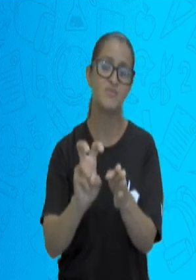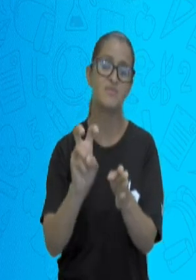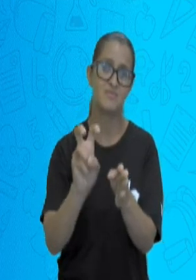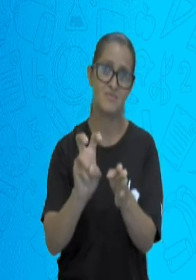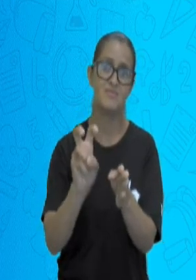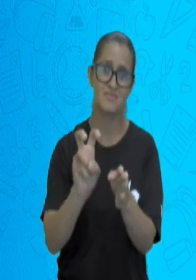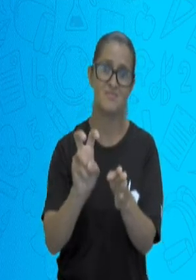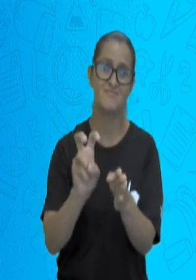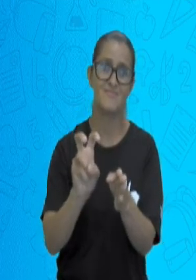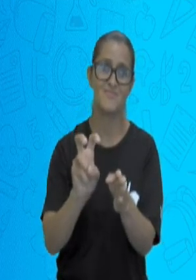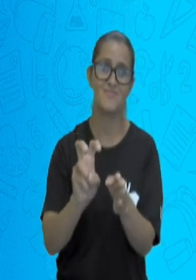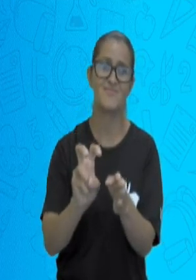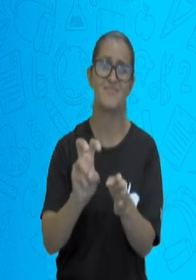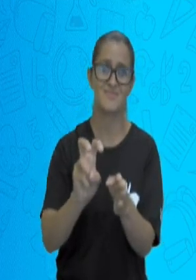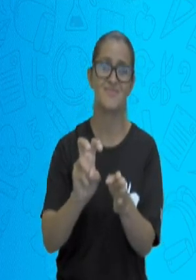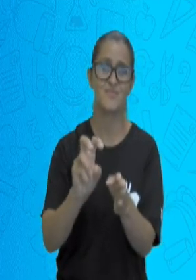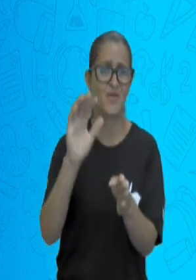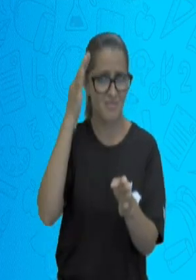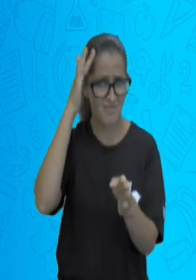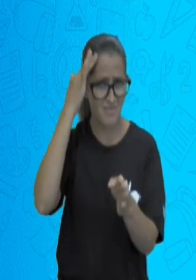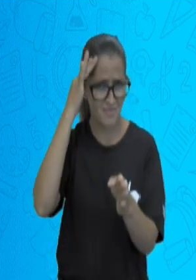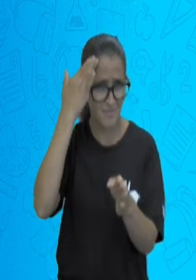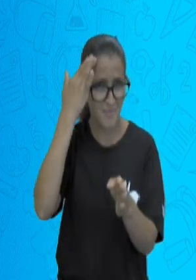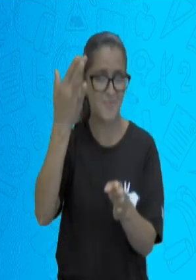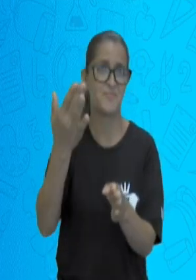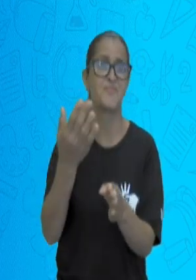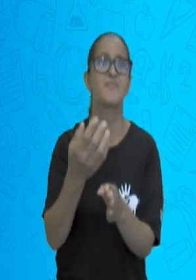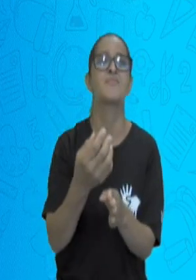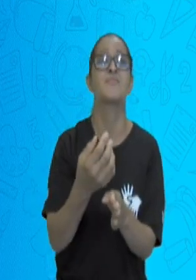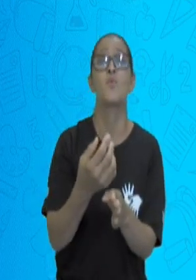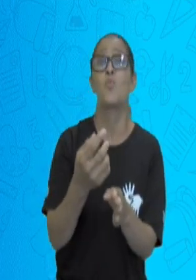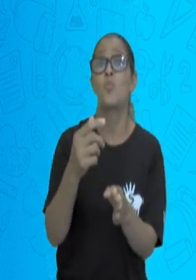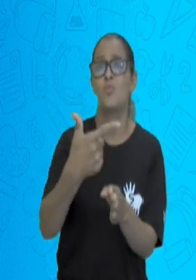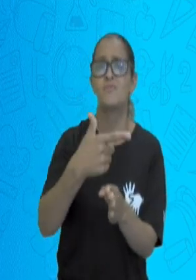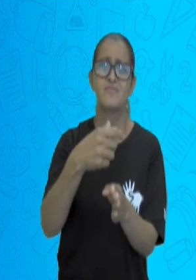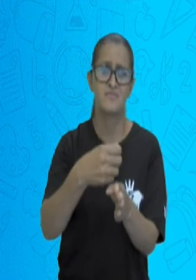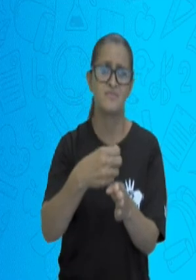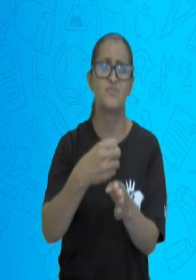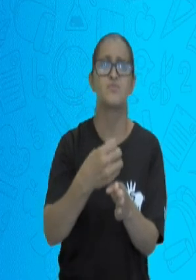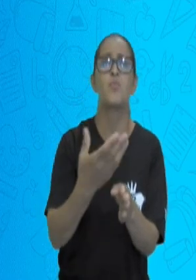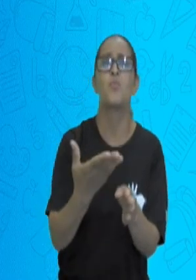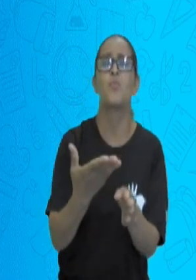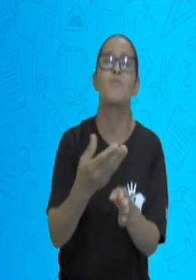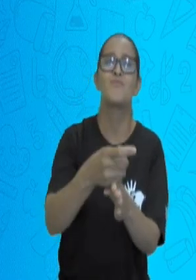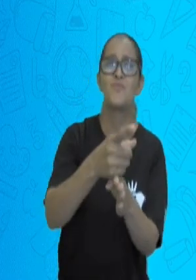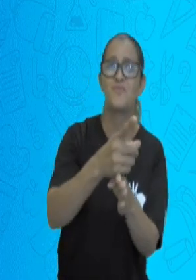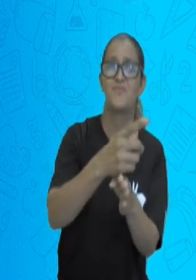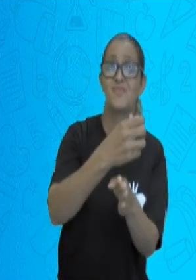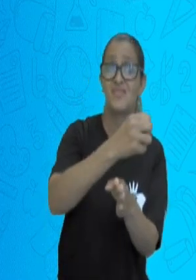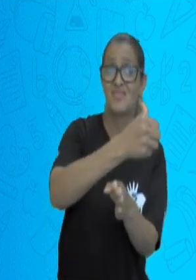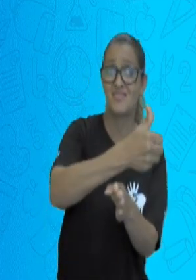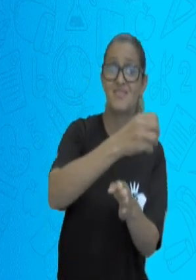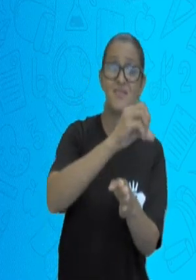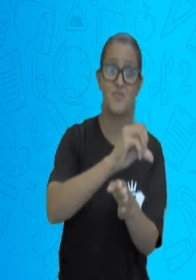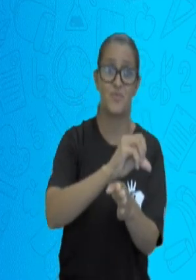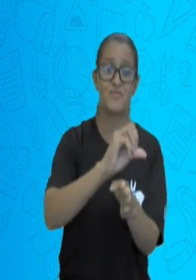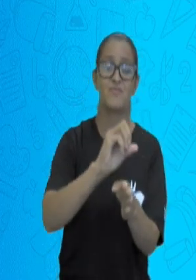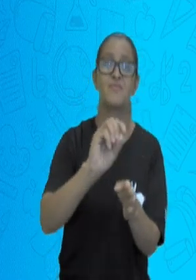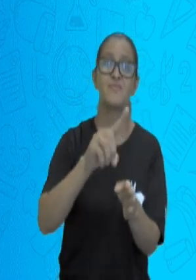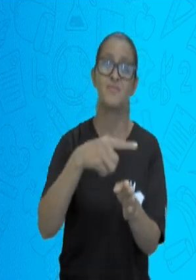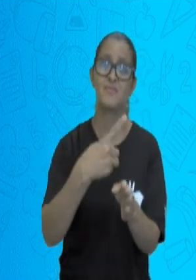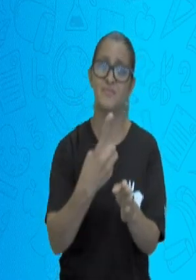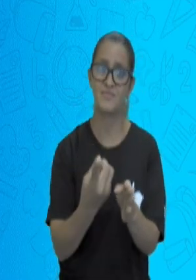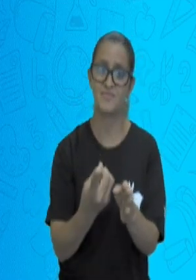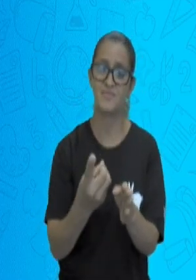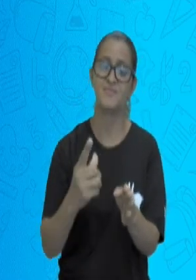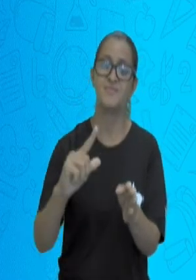4, nós temos o 5. Antes do 20, nós temos o 19.